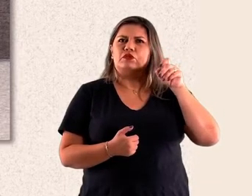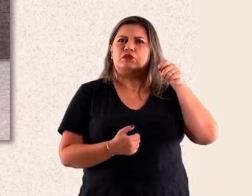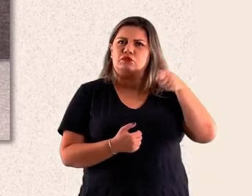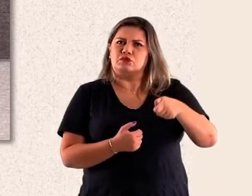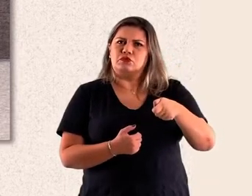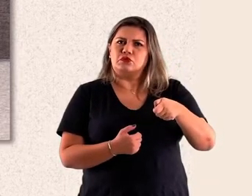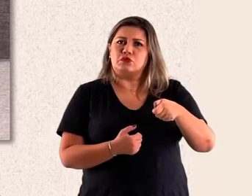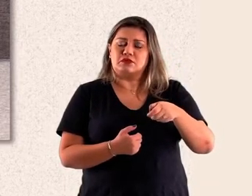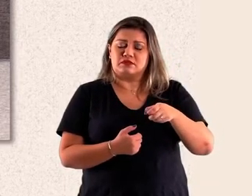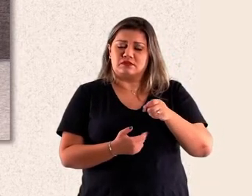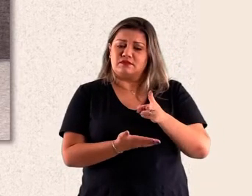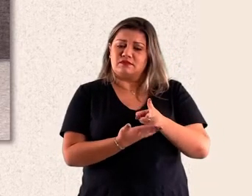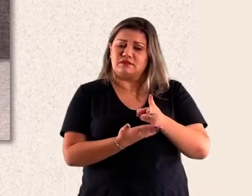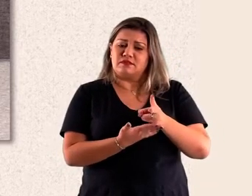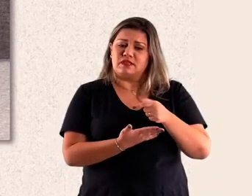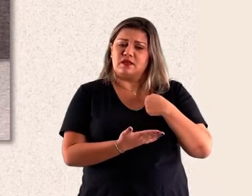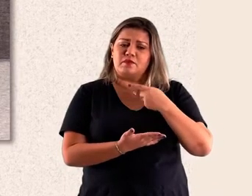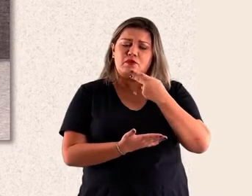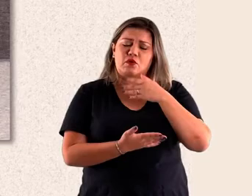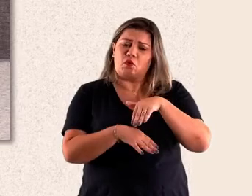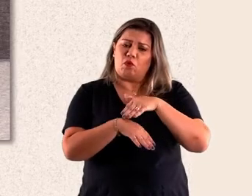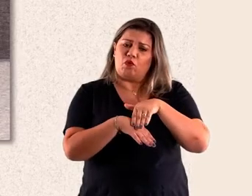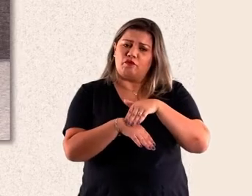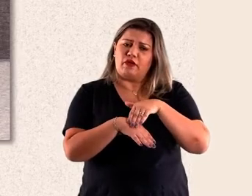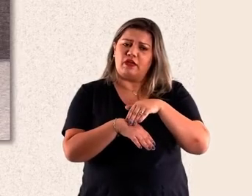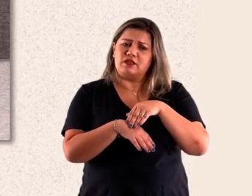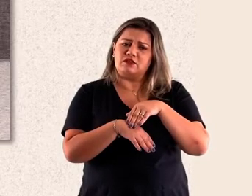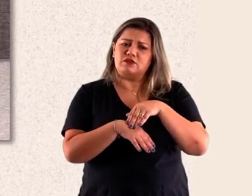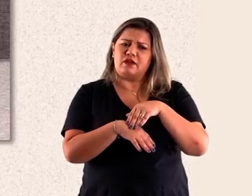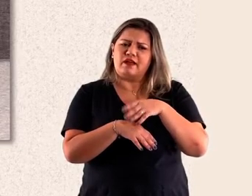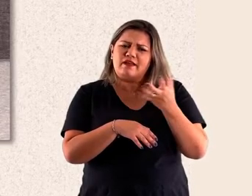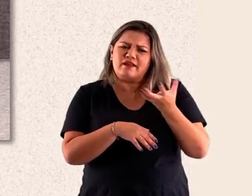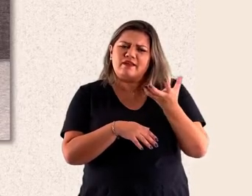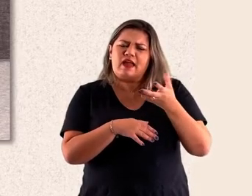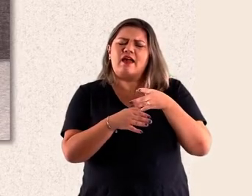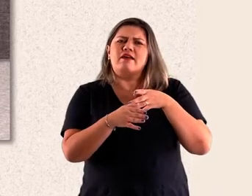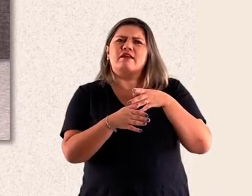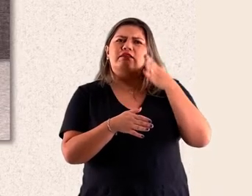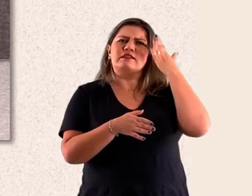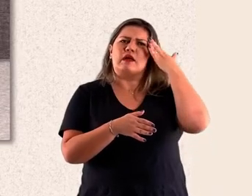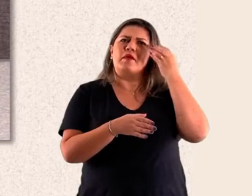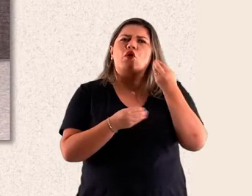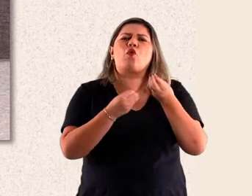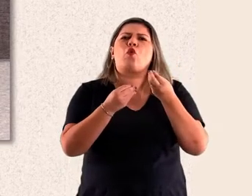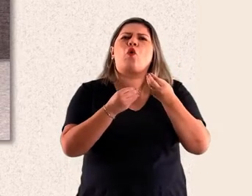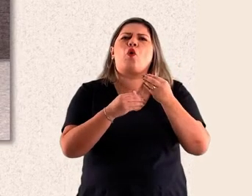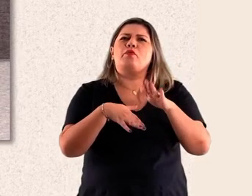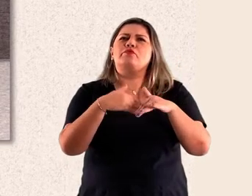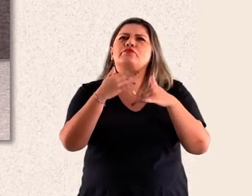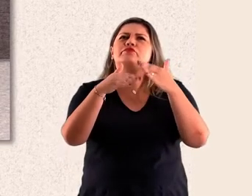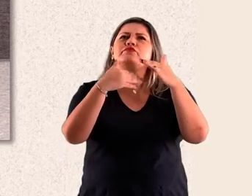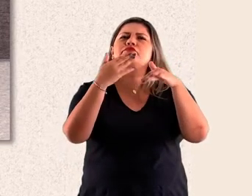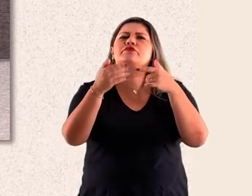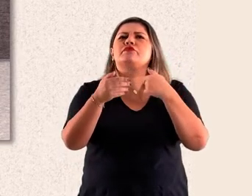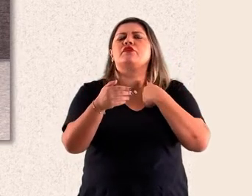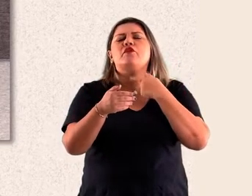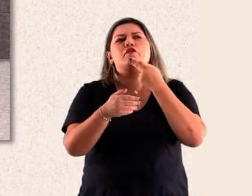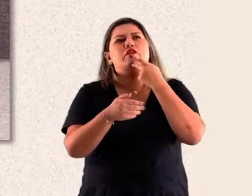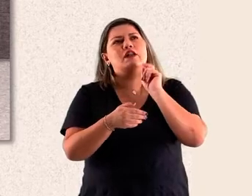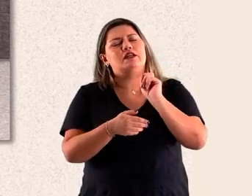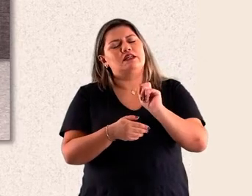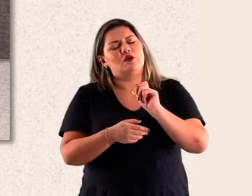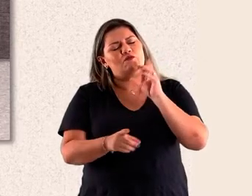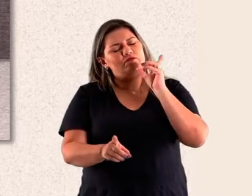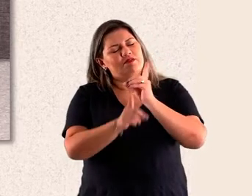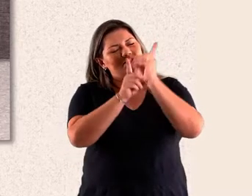quando conversa com os colegas que querem saber como foi a caminhada eu sempre digo que a senhor que eu me realizei como encontrei